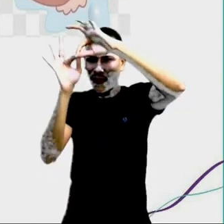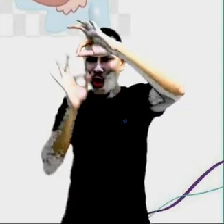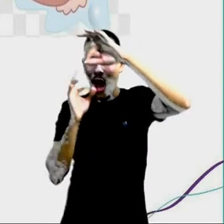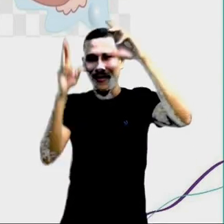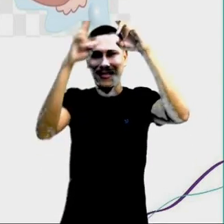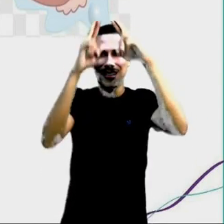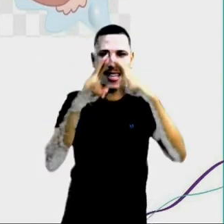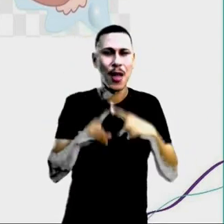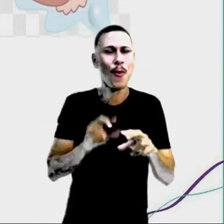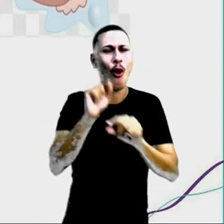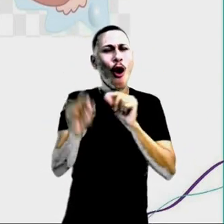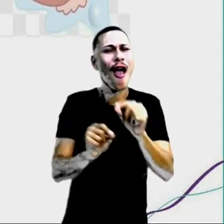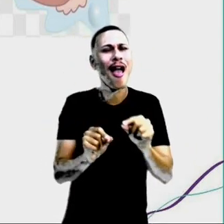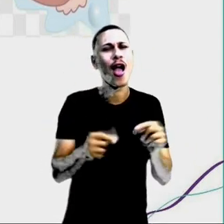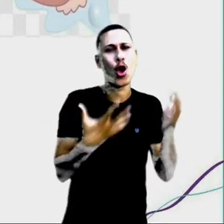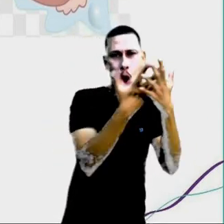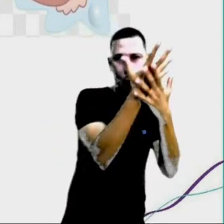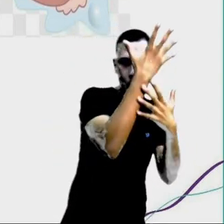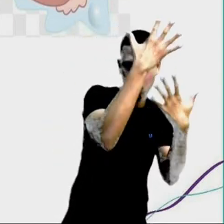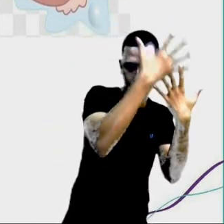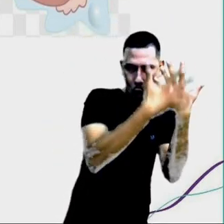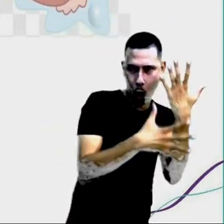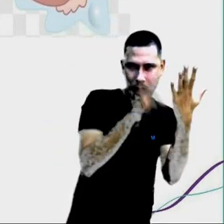com luva.